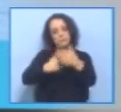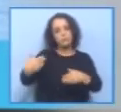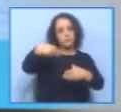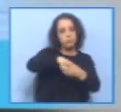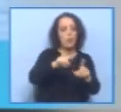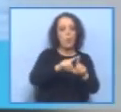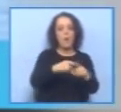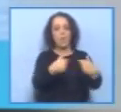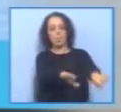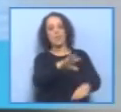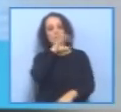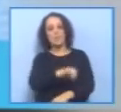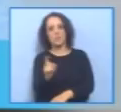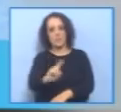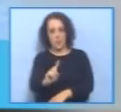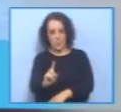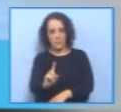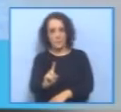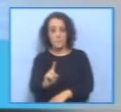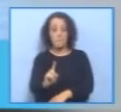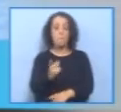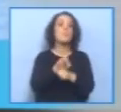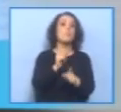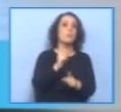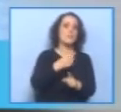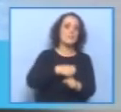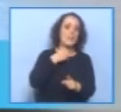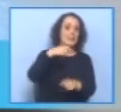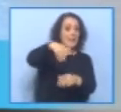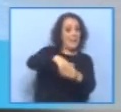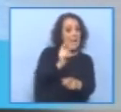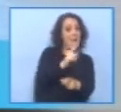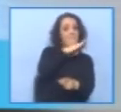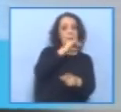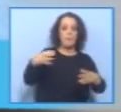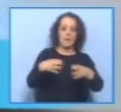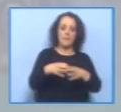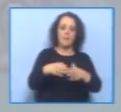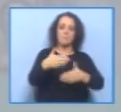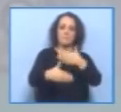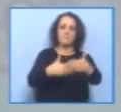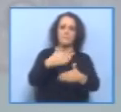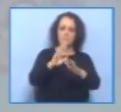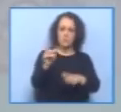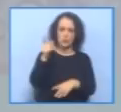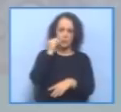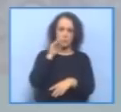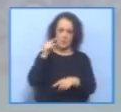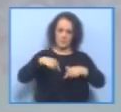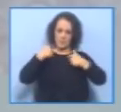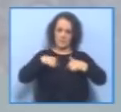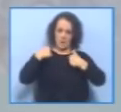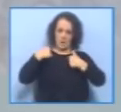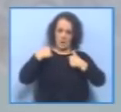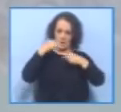no fundo que nós acabamos por sentir que é a família que está a caminhar. Mas são os pais que substituem os catequistas ou o que é